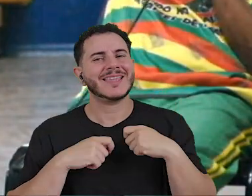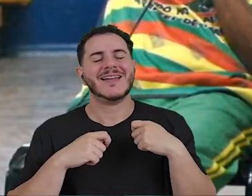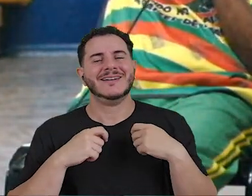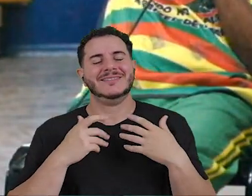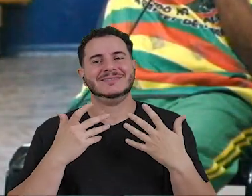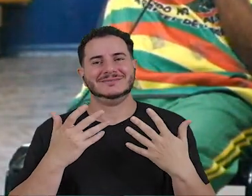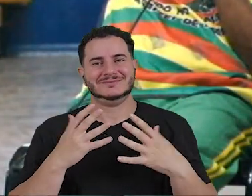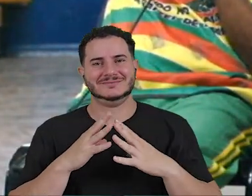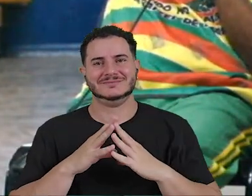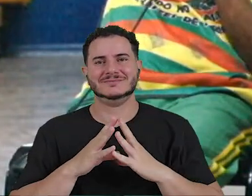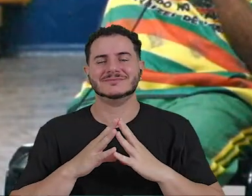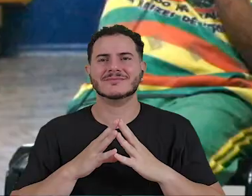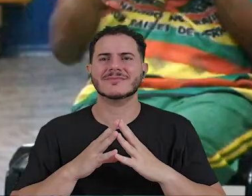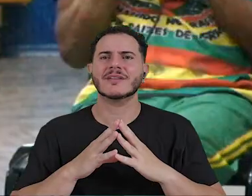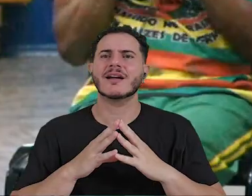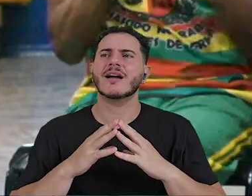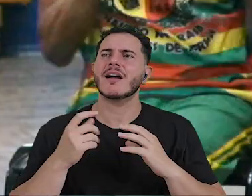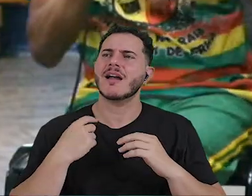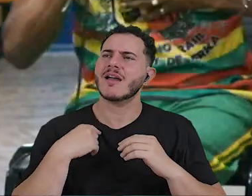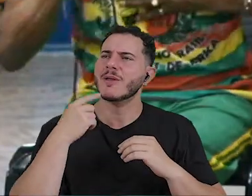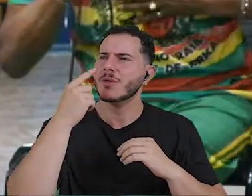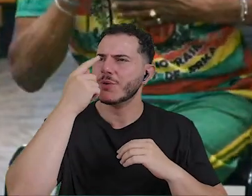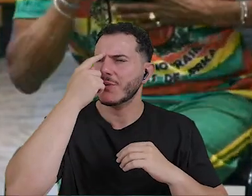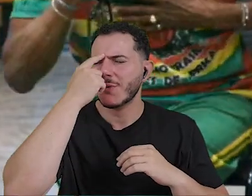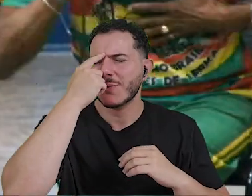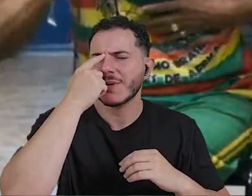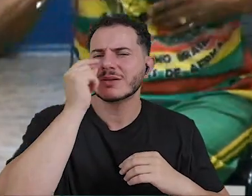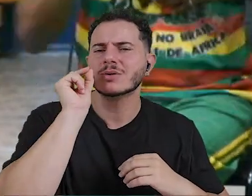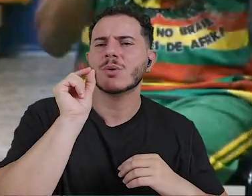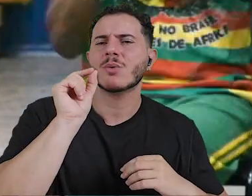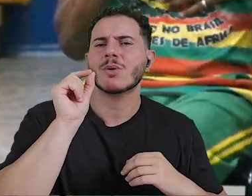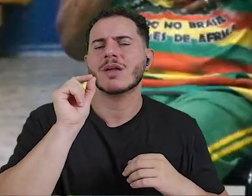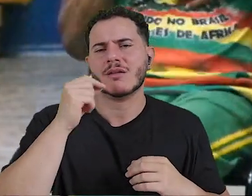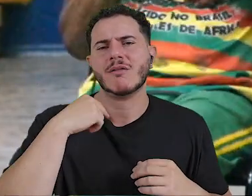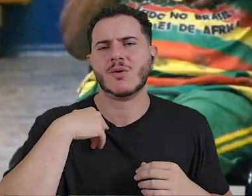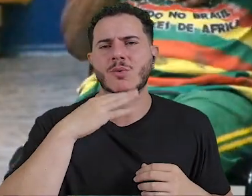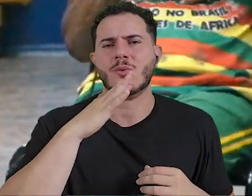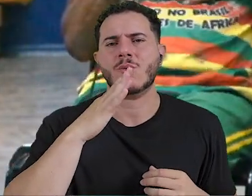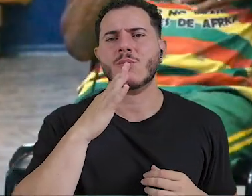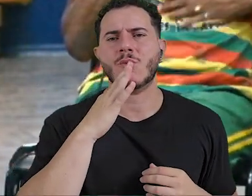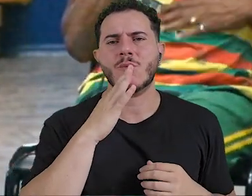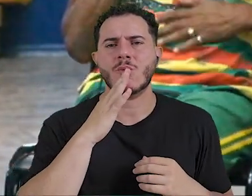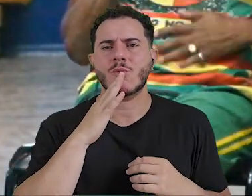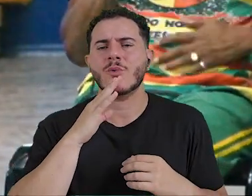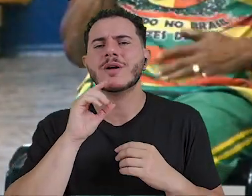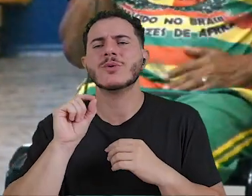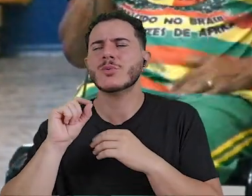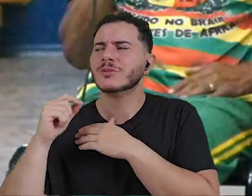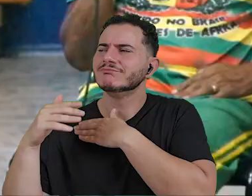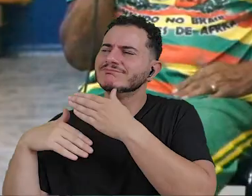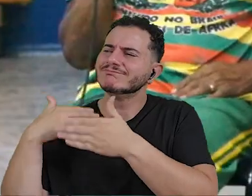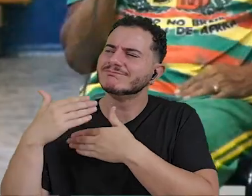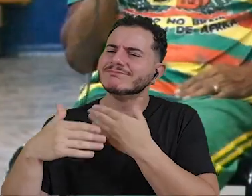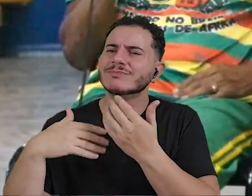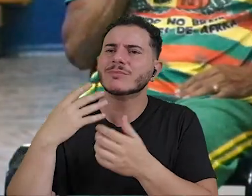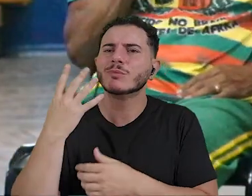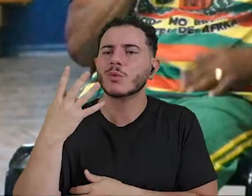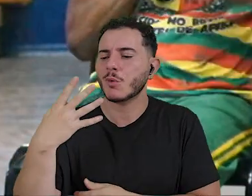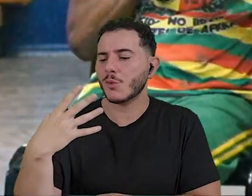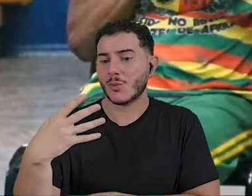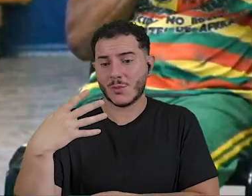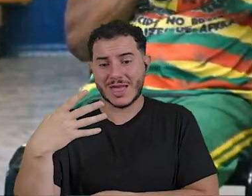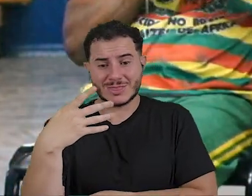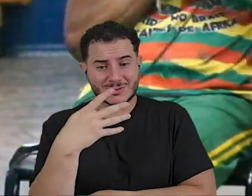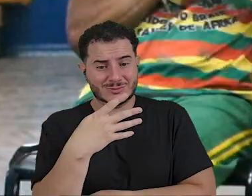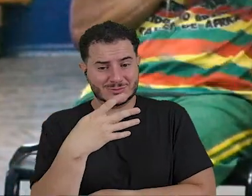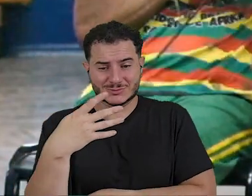Correto? Conheci, tive o maior prazer de conhecer os 4 baluartes de Maracatu. 4